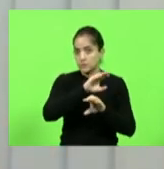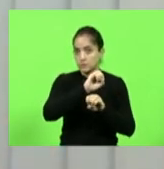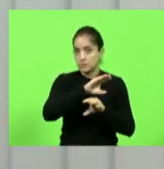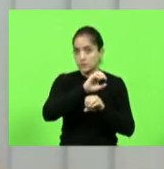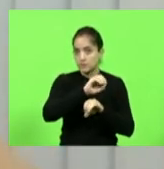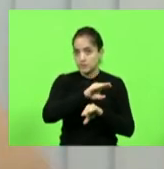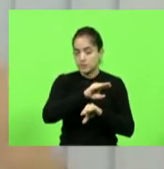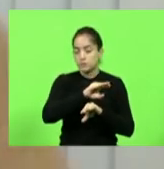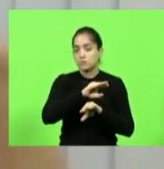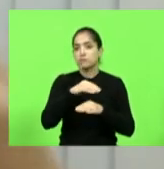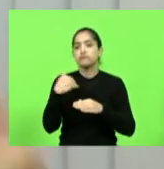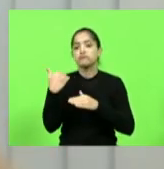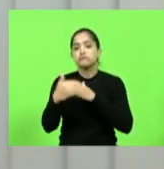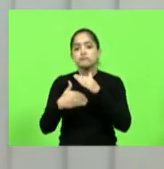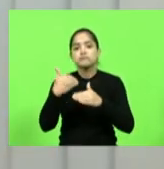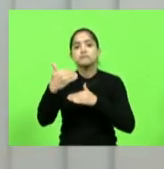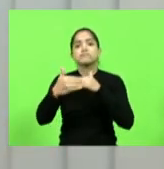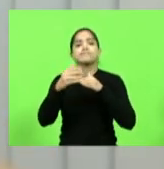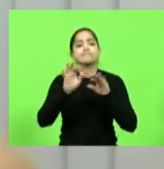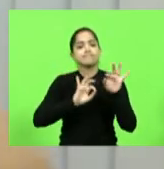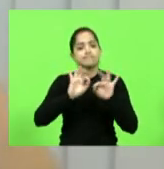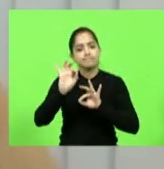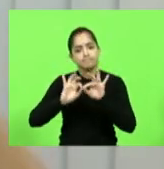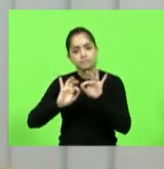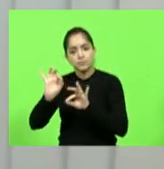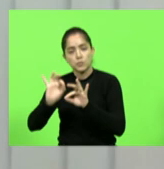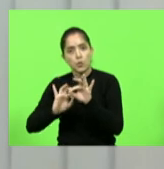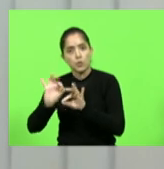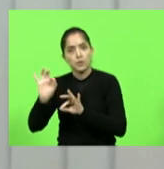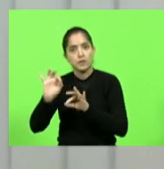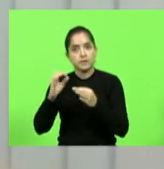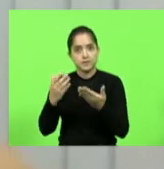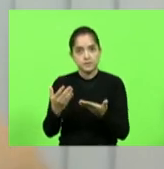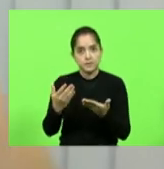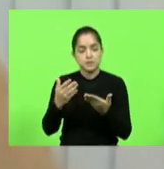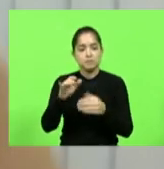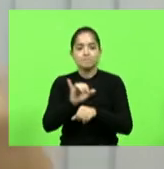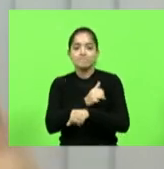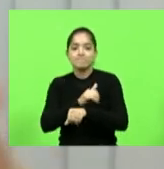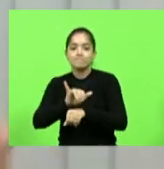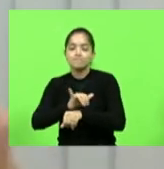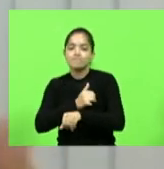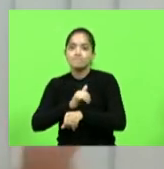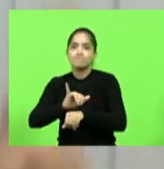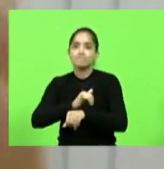vêm desenhando, vem organizando estratégias para que